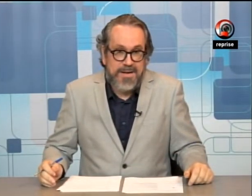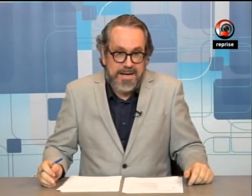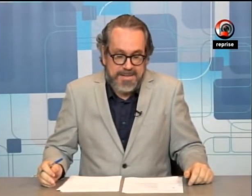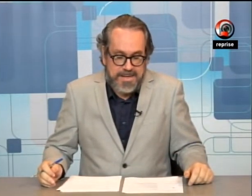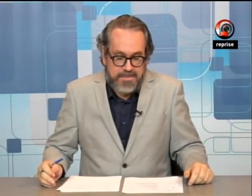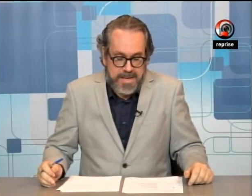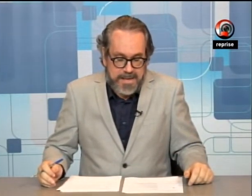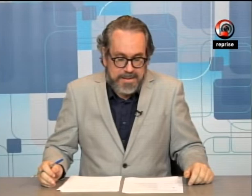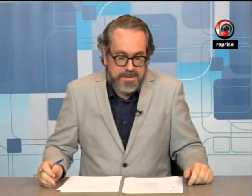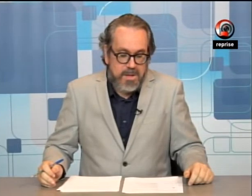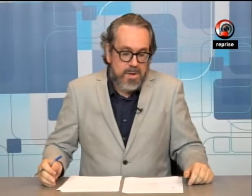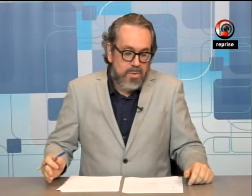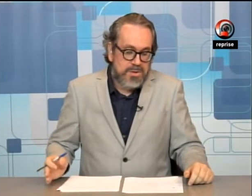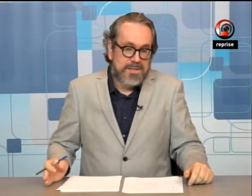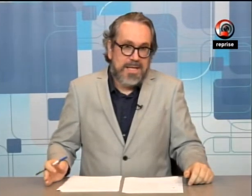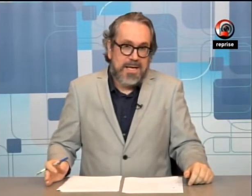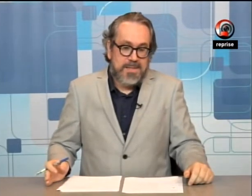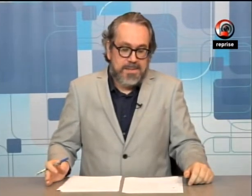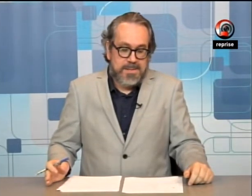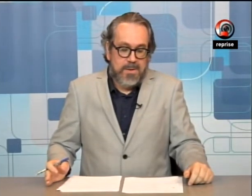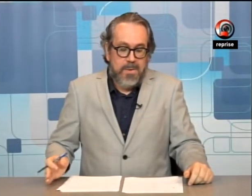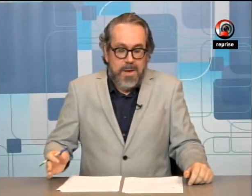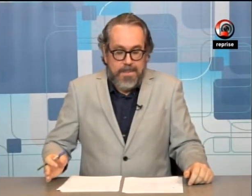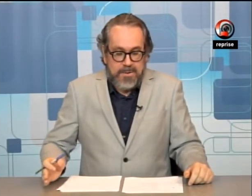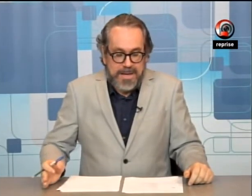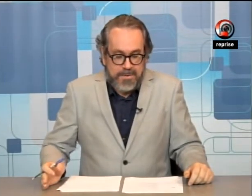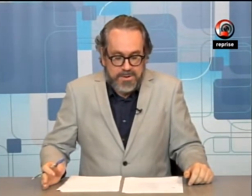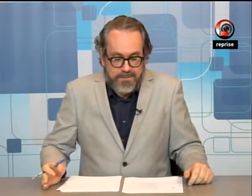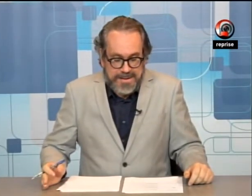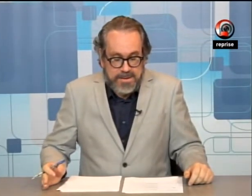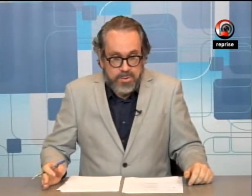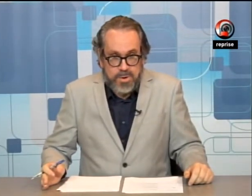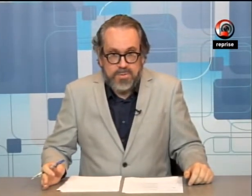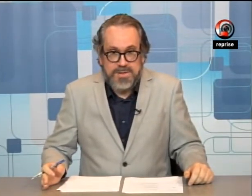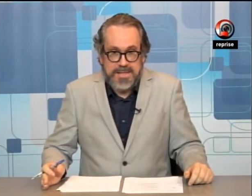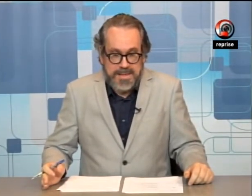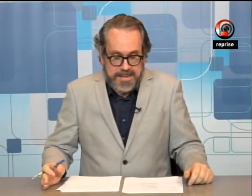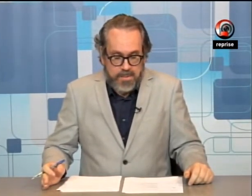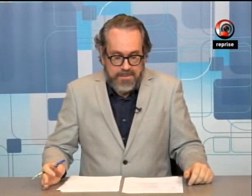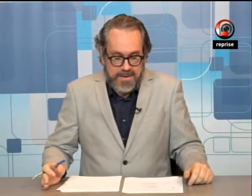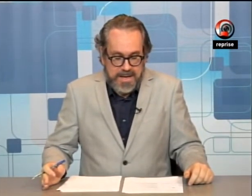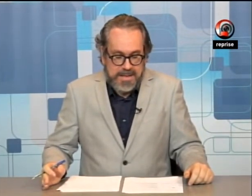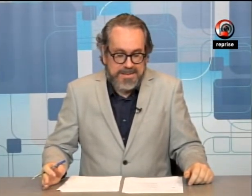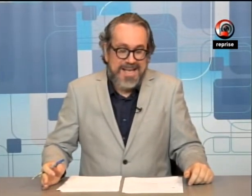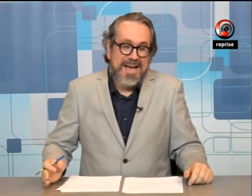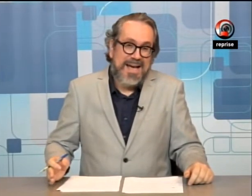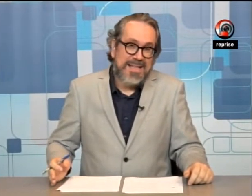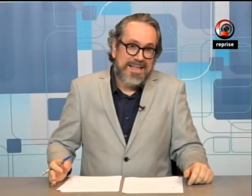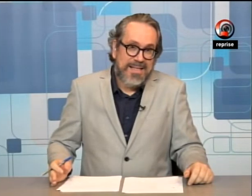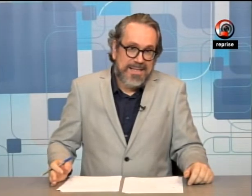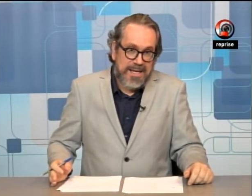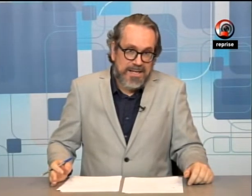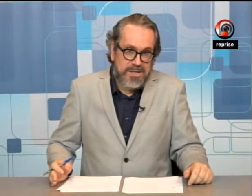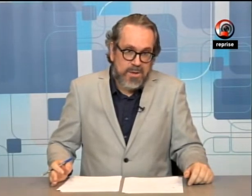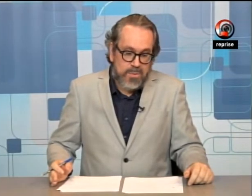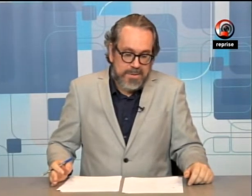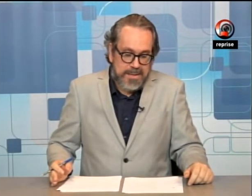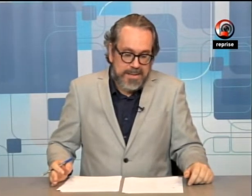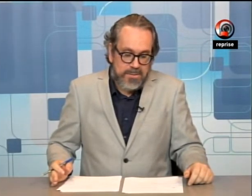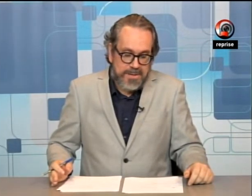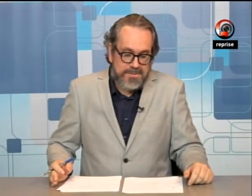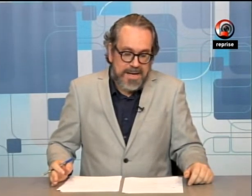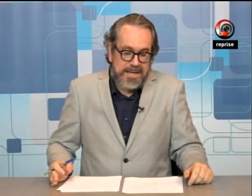656 vagas abertas. Os destaques são para o cargo de vendedor, com 71 vagas, atendente,